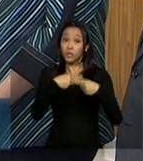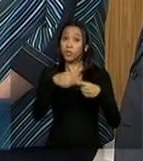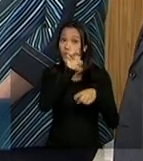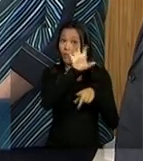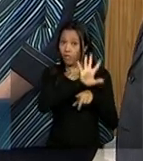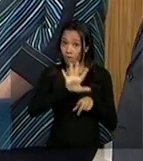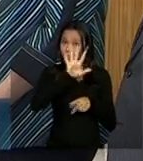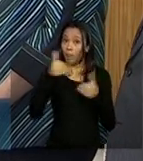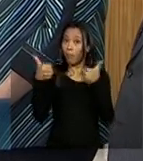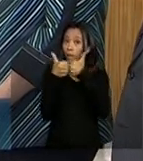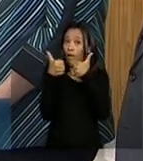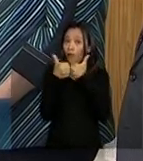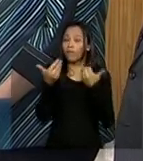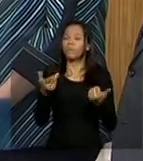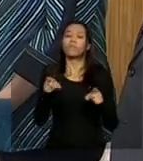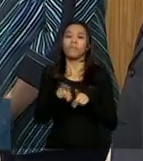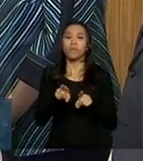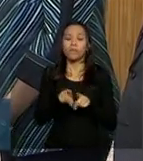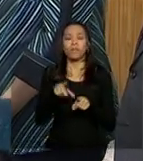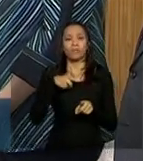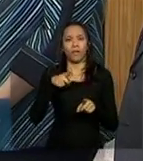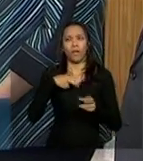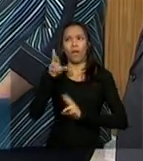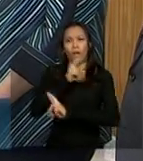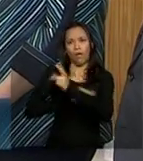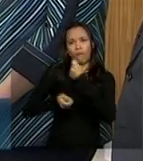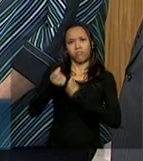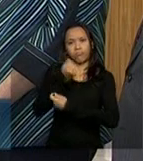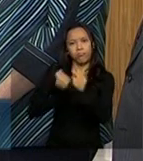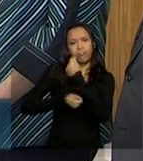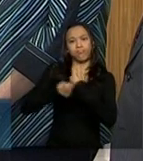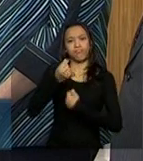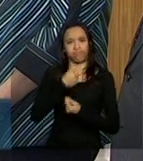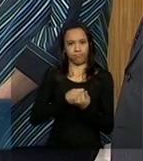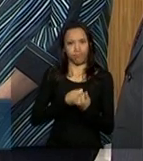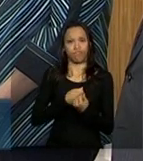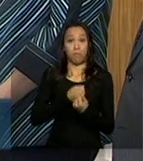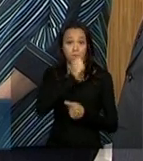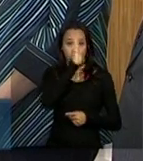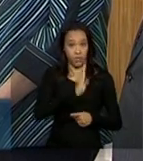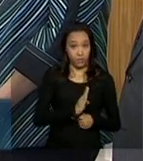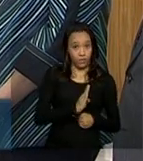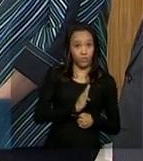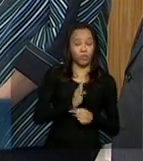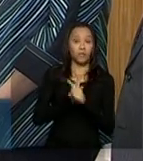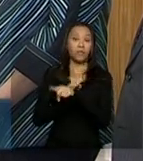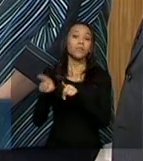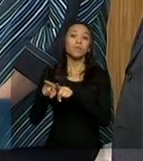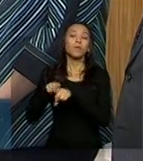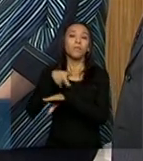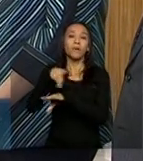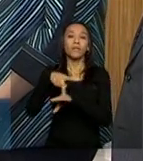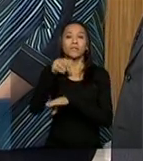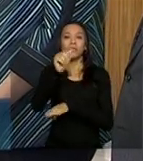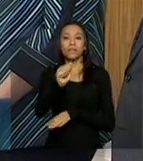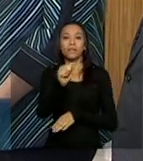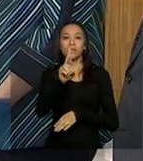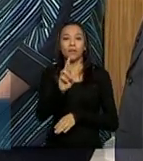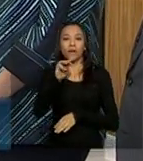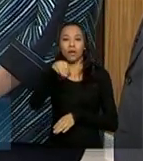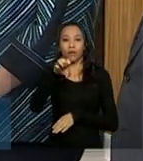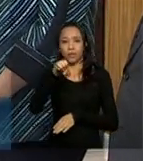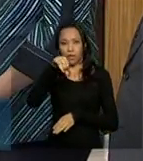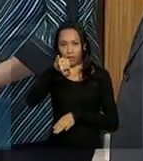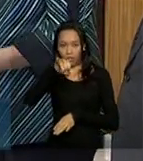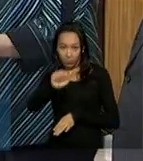E apesar de terem relações comerciais consideradas iniciantes, Brasil e Armênia começaram a implementar nos